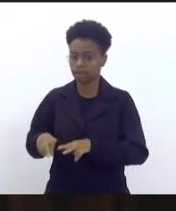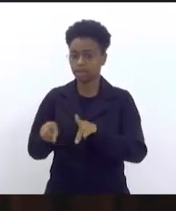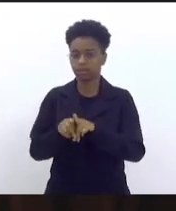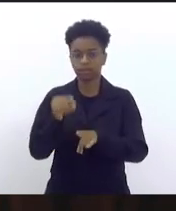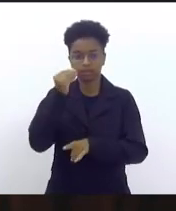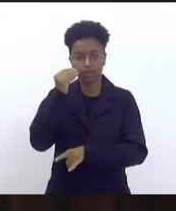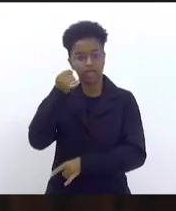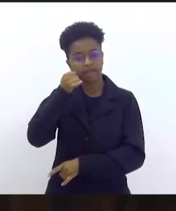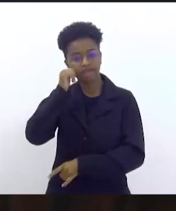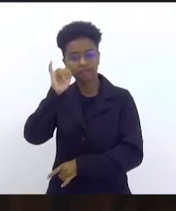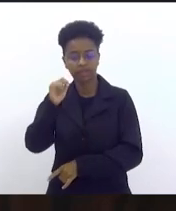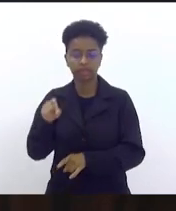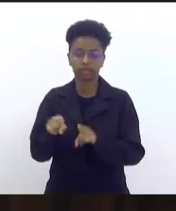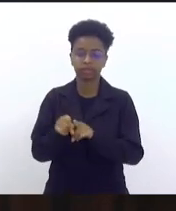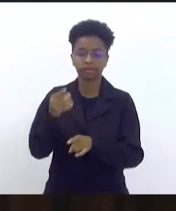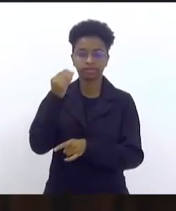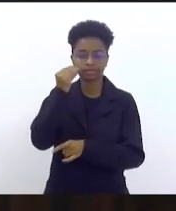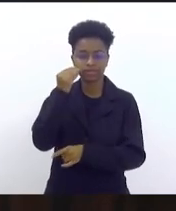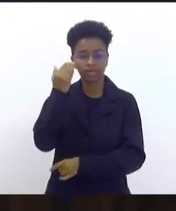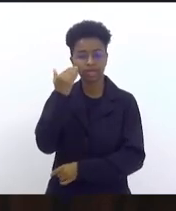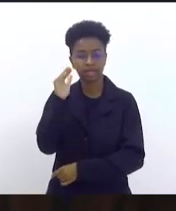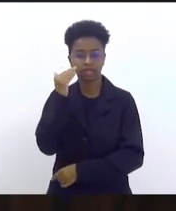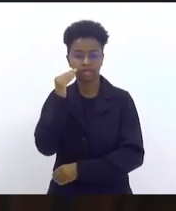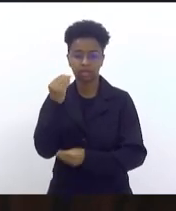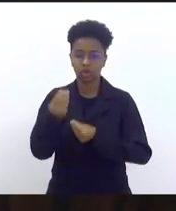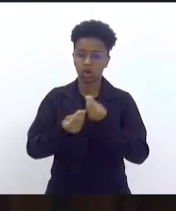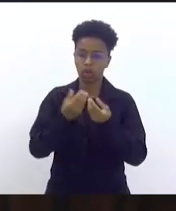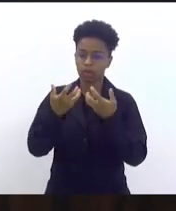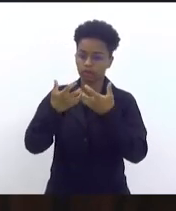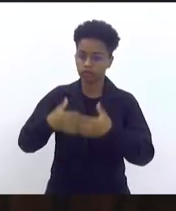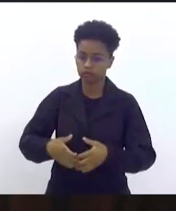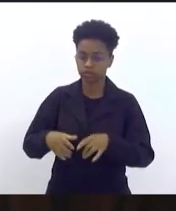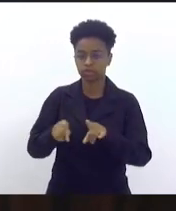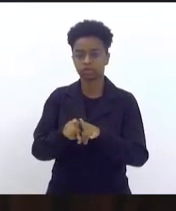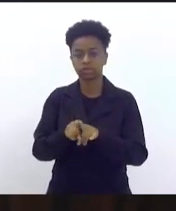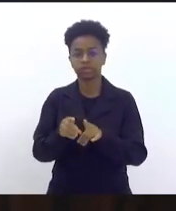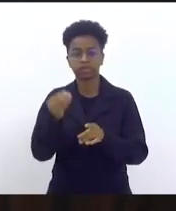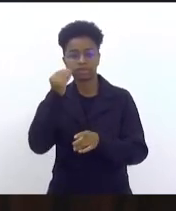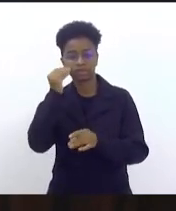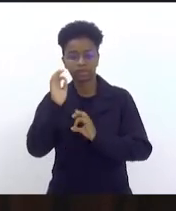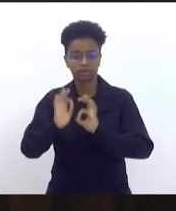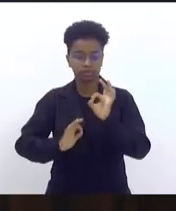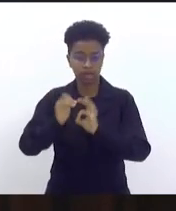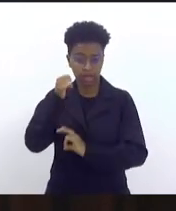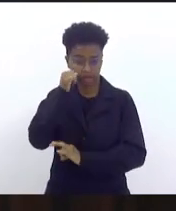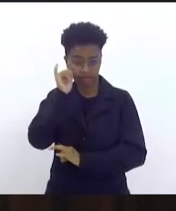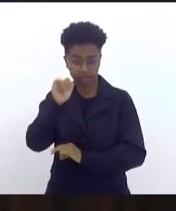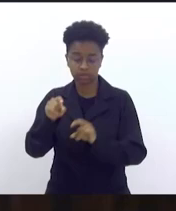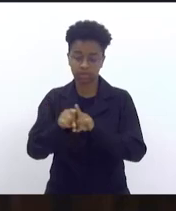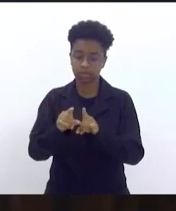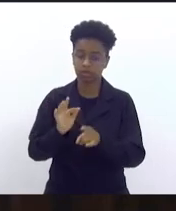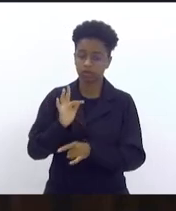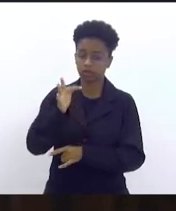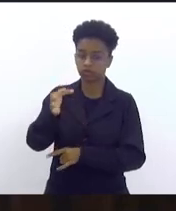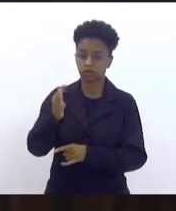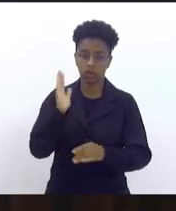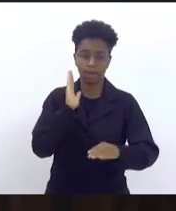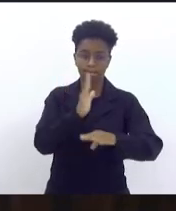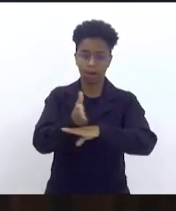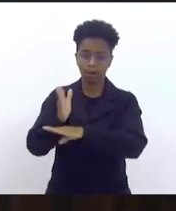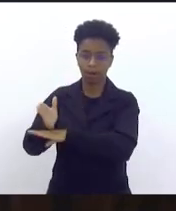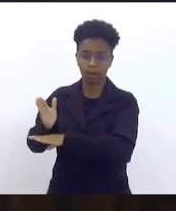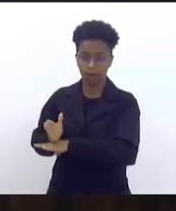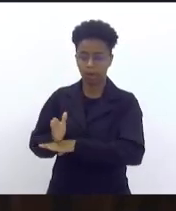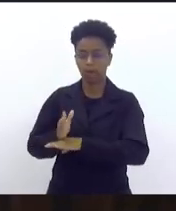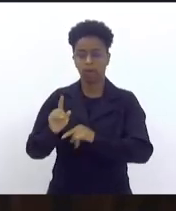melhor a causa para que possamos trilhar caminhos de prevenção e também futuramente o combater desta substância